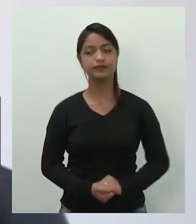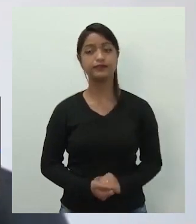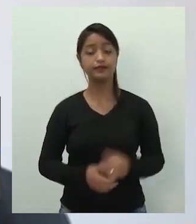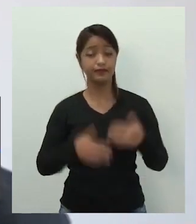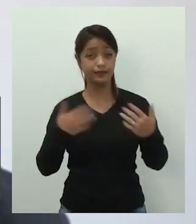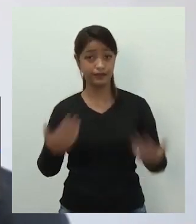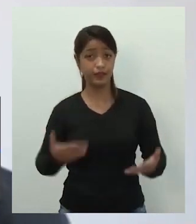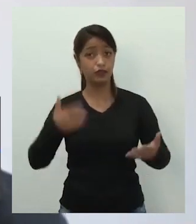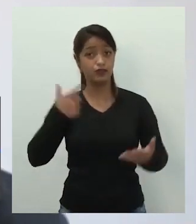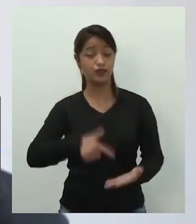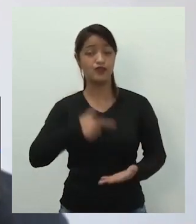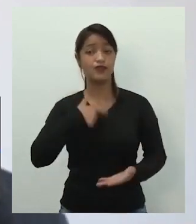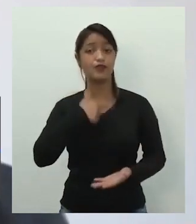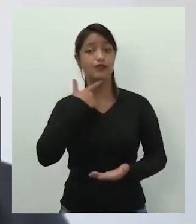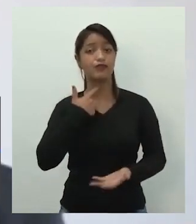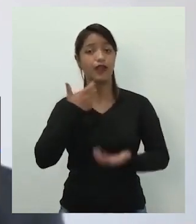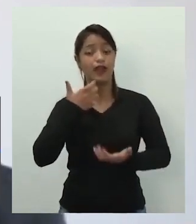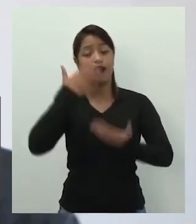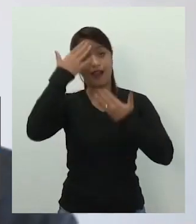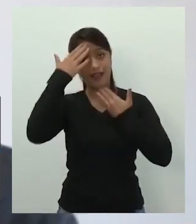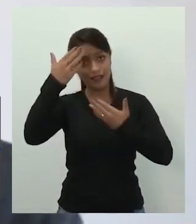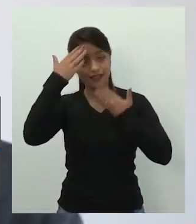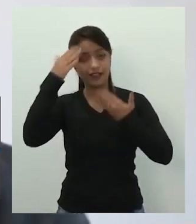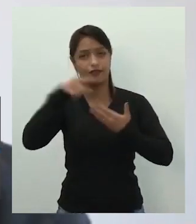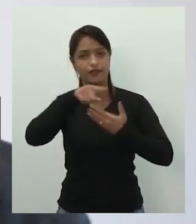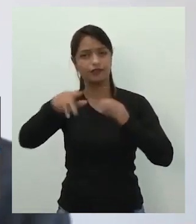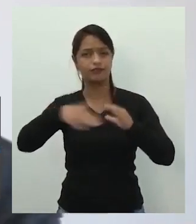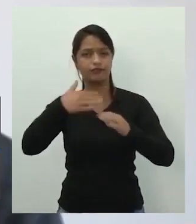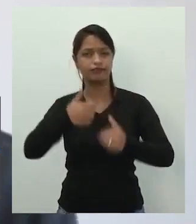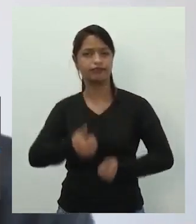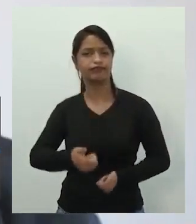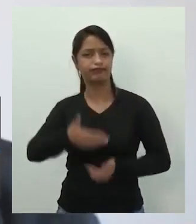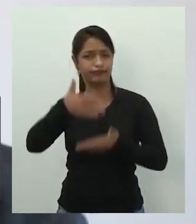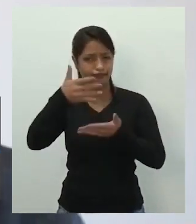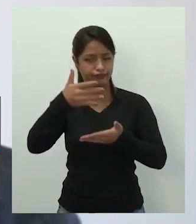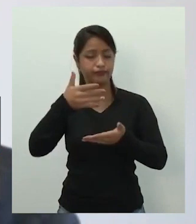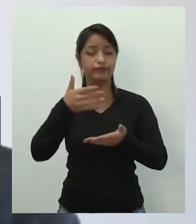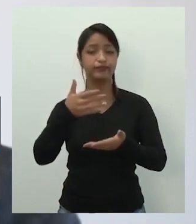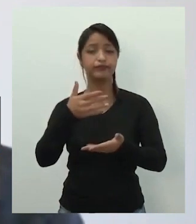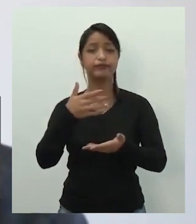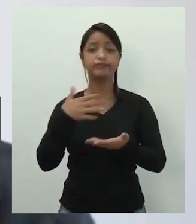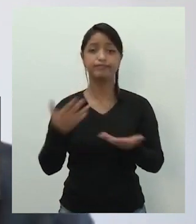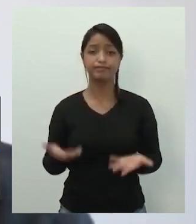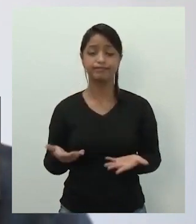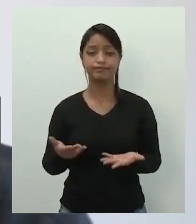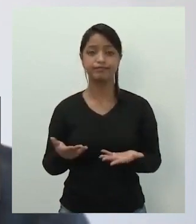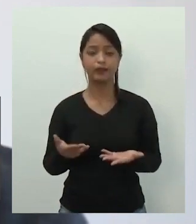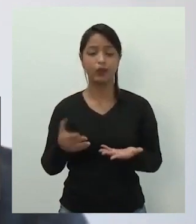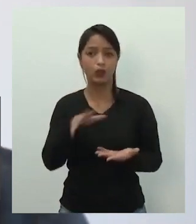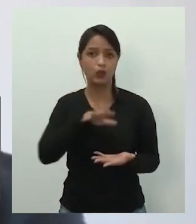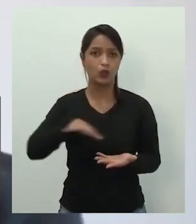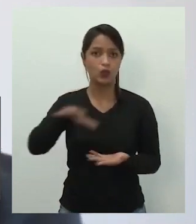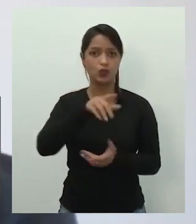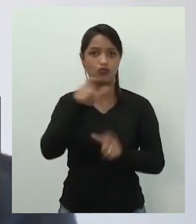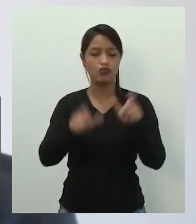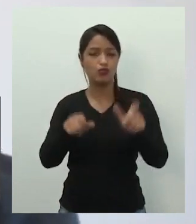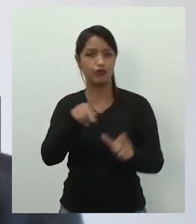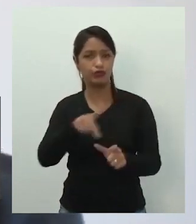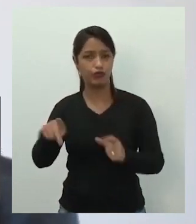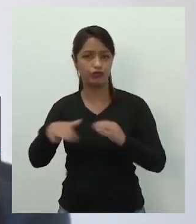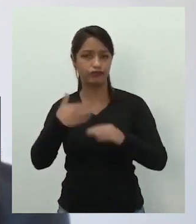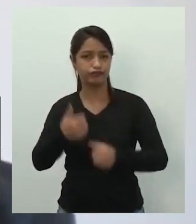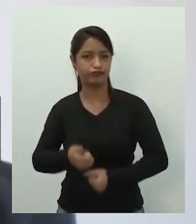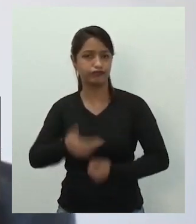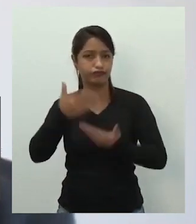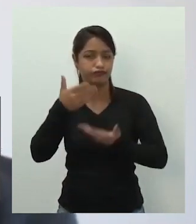Agradecer mais uma vez a interação no chat. Quero reforçar aqui com os colegas a interação O coletivo, né, estimula a interação, e a